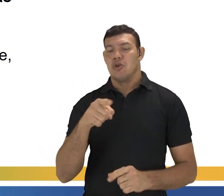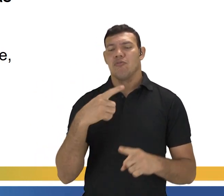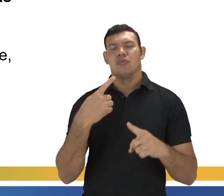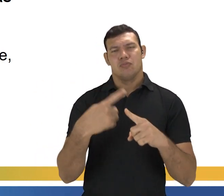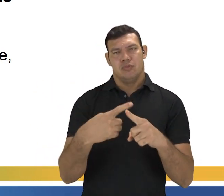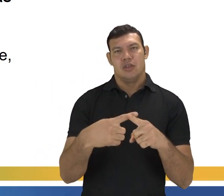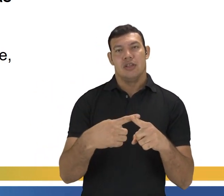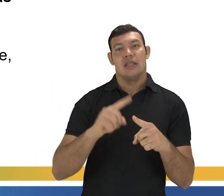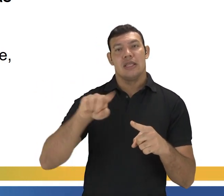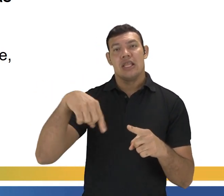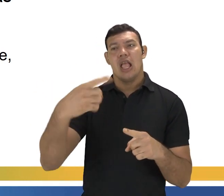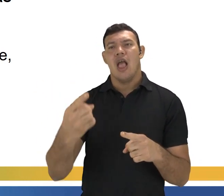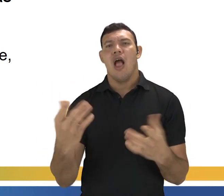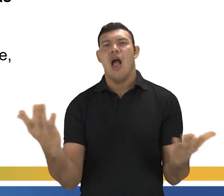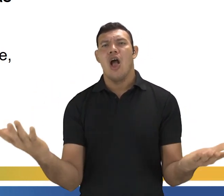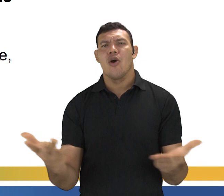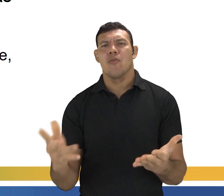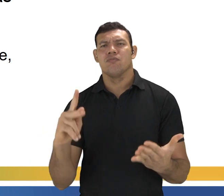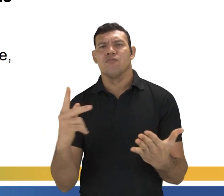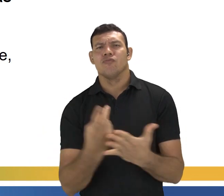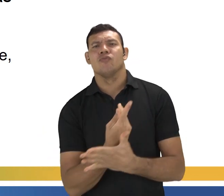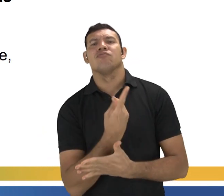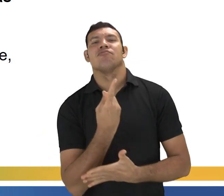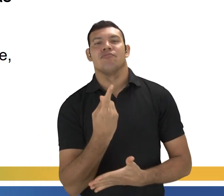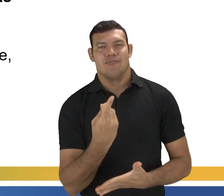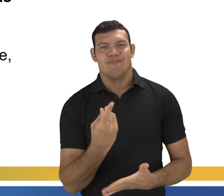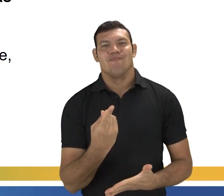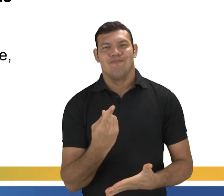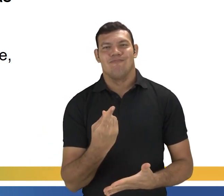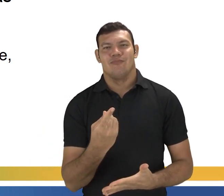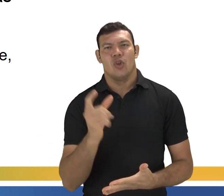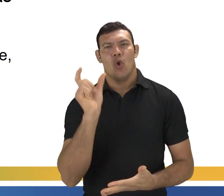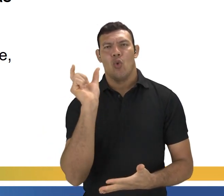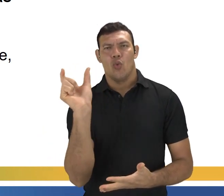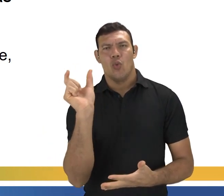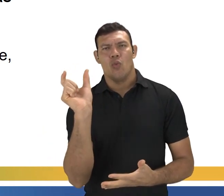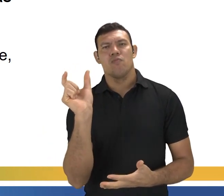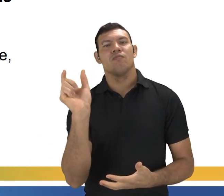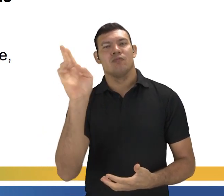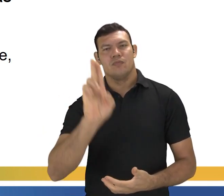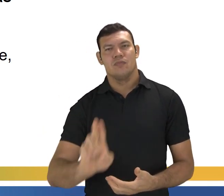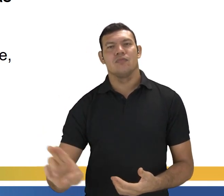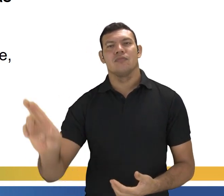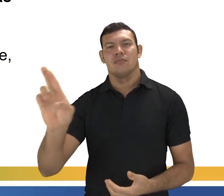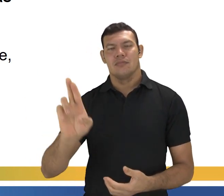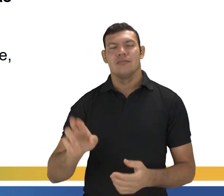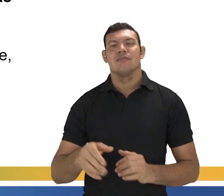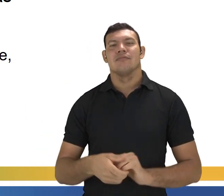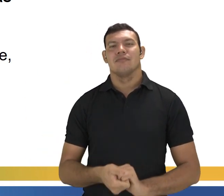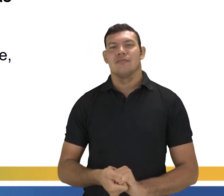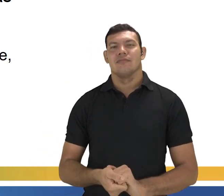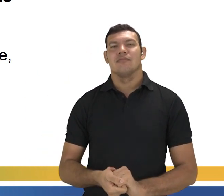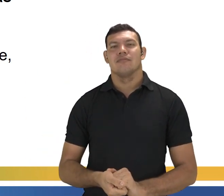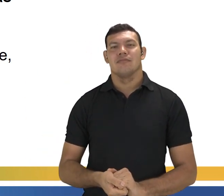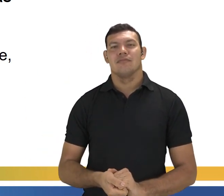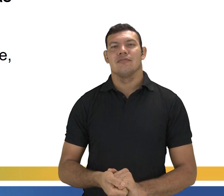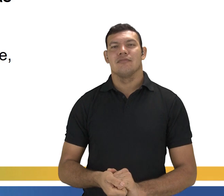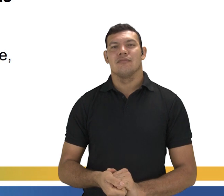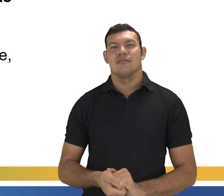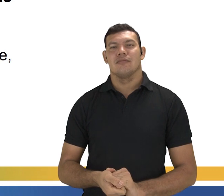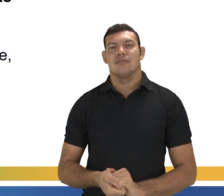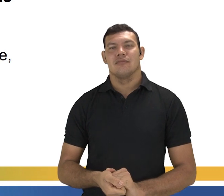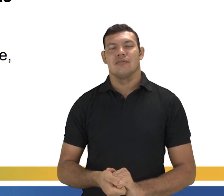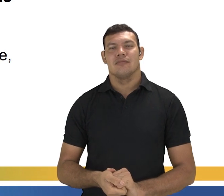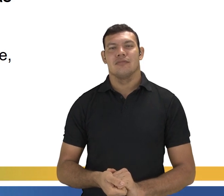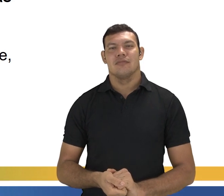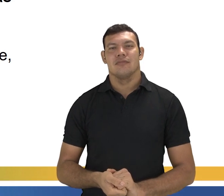vai introduzir as consequências. Você pode utilizar então essas palavras, porque, já que, porque são palavras que vão se voltar para